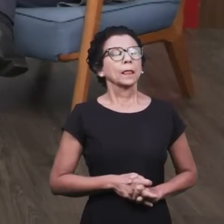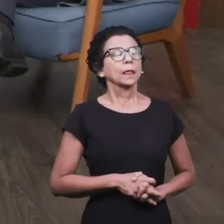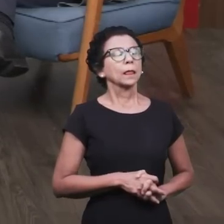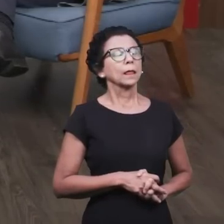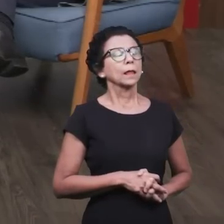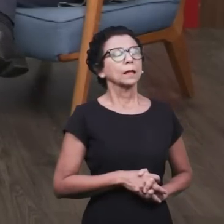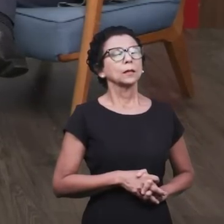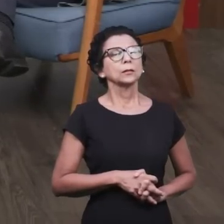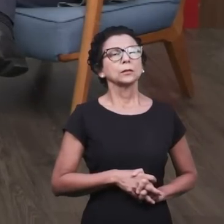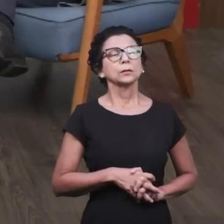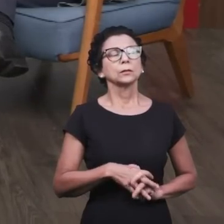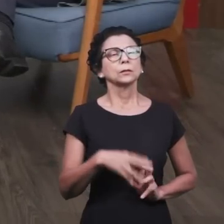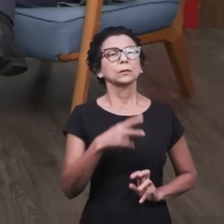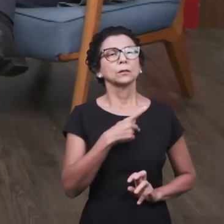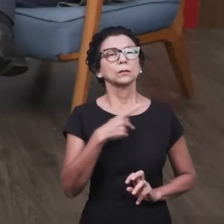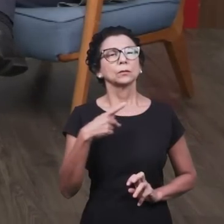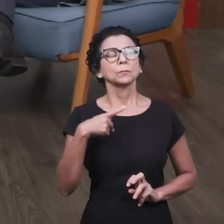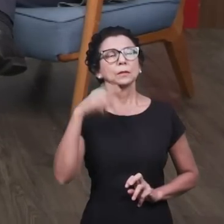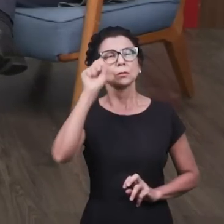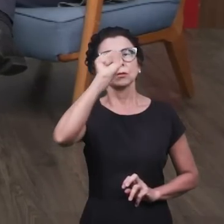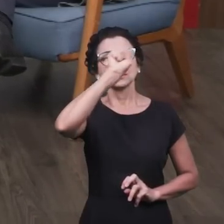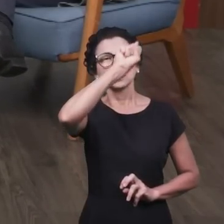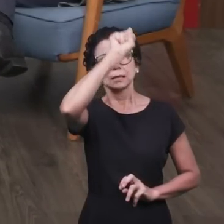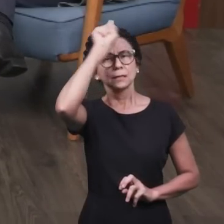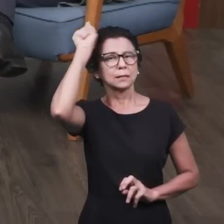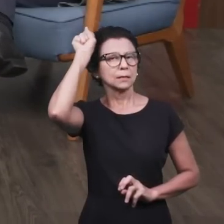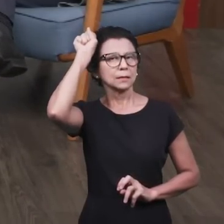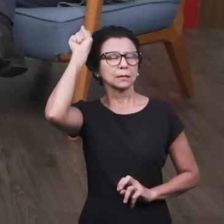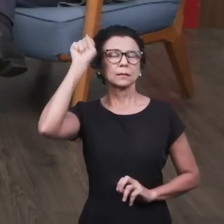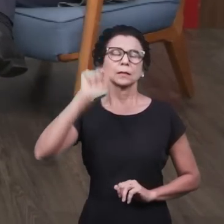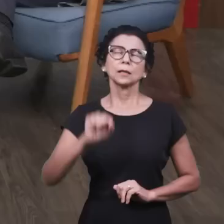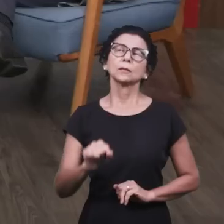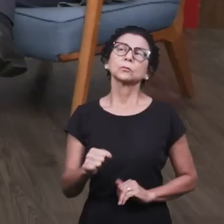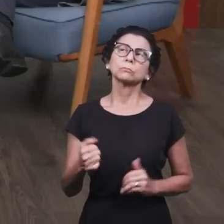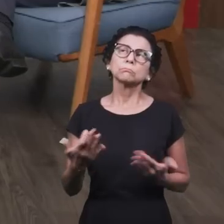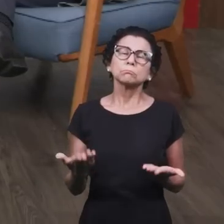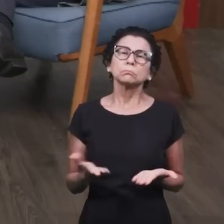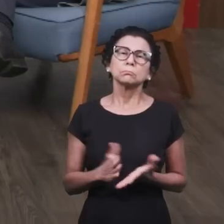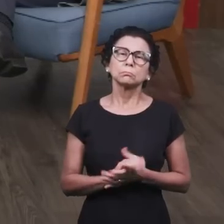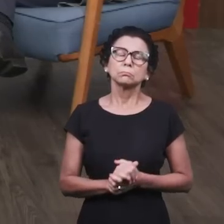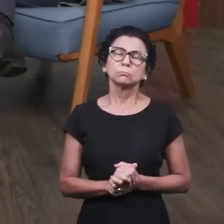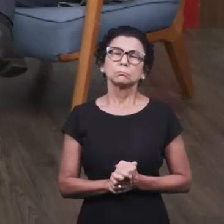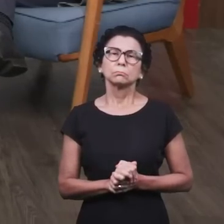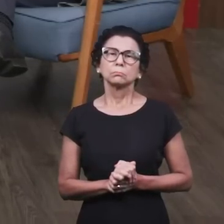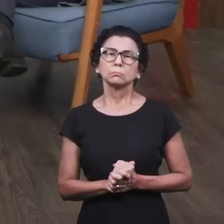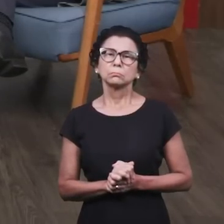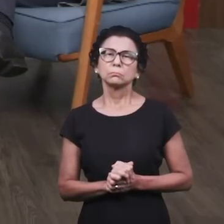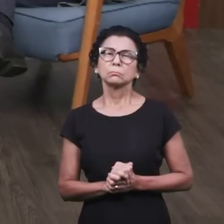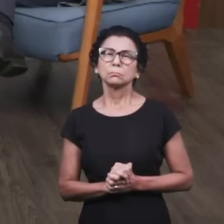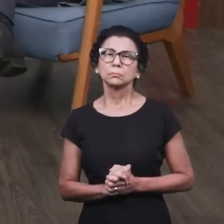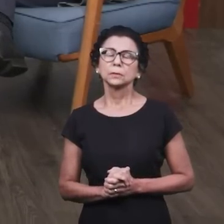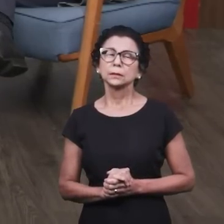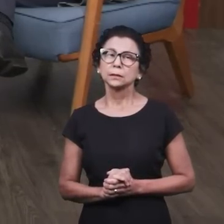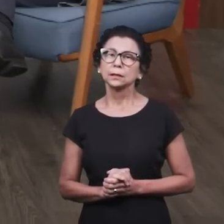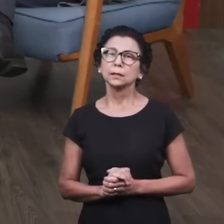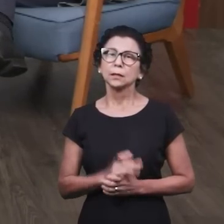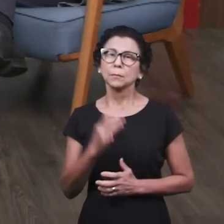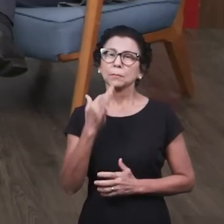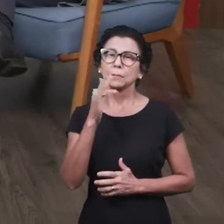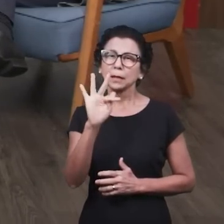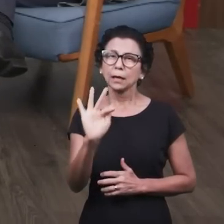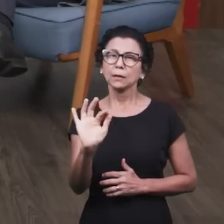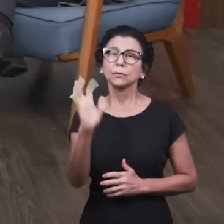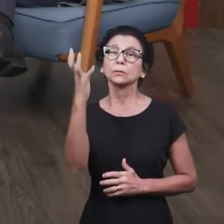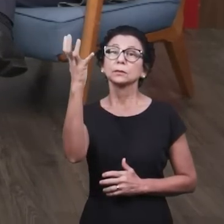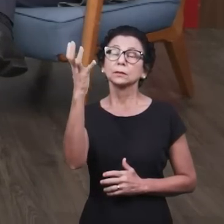nessa abordagem da revelação de Jesus Cristo para as coisas que brevemente